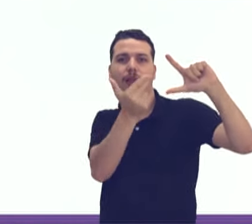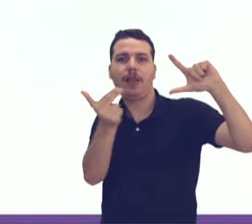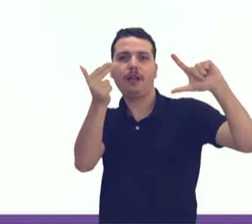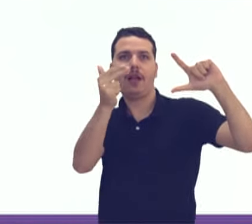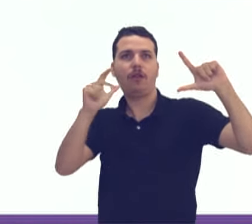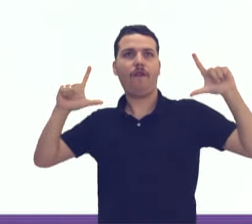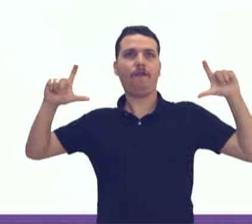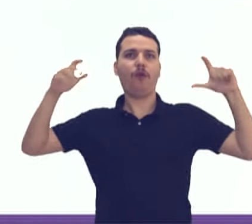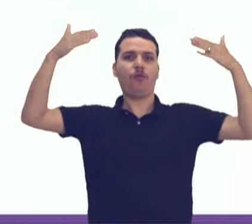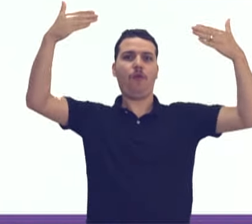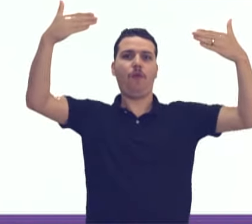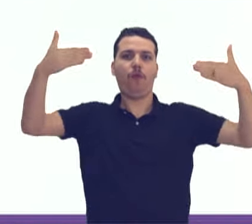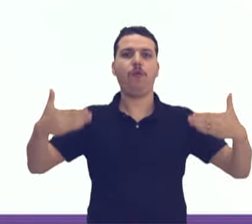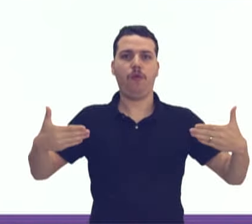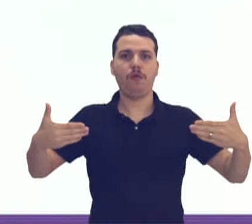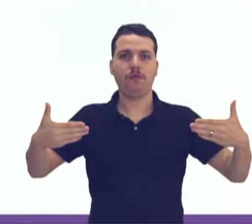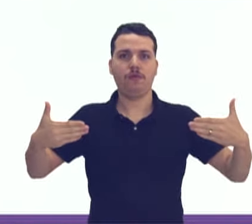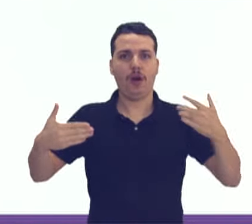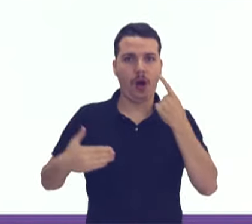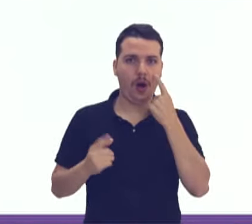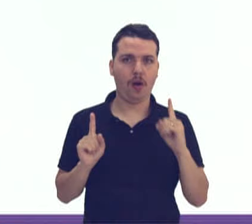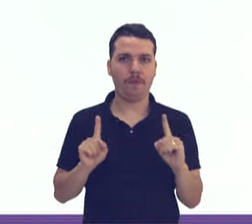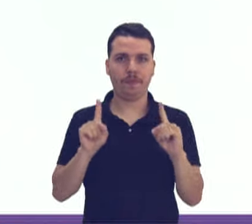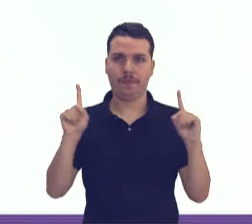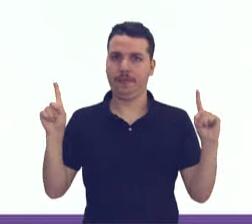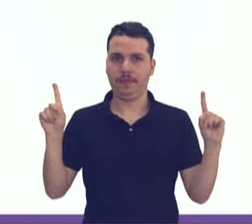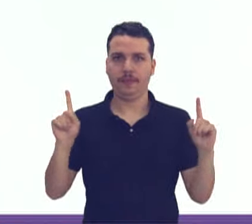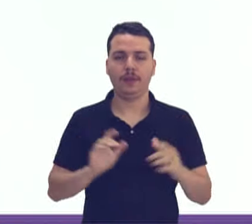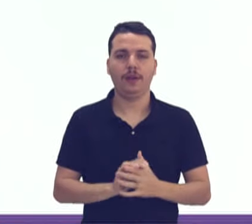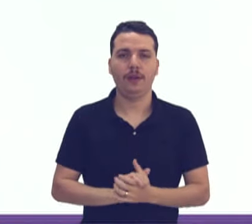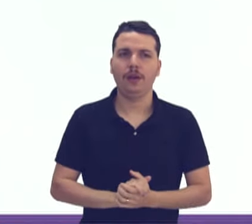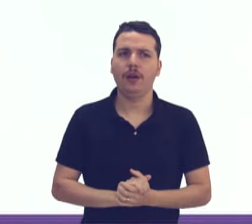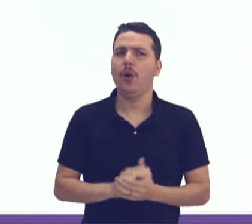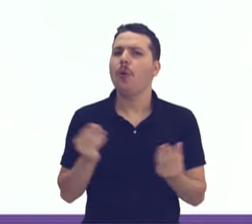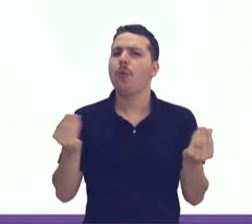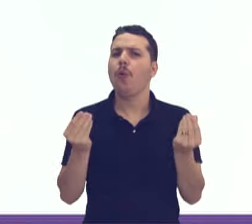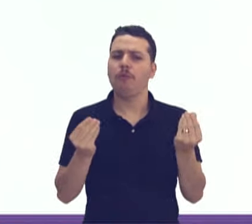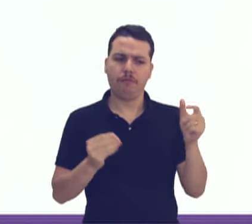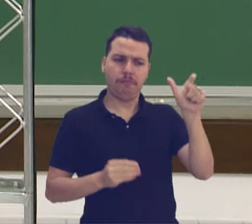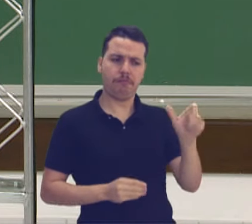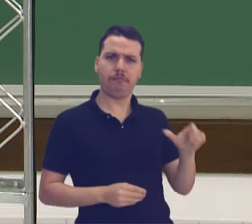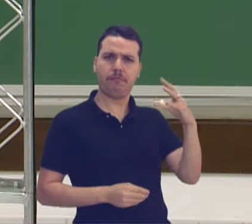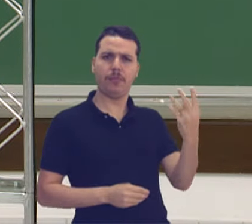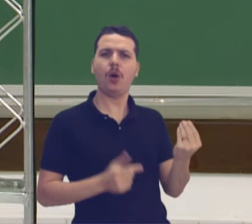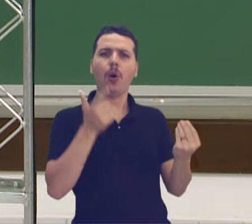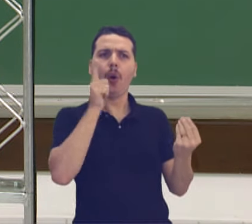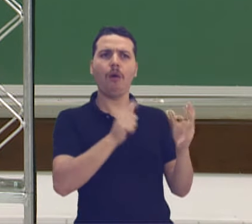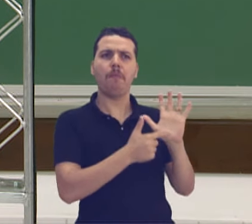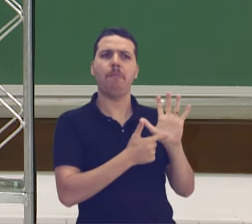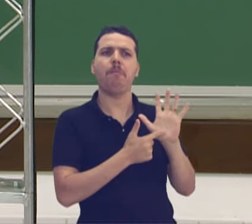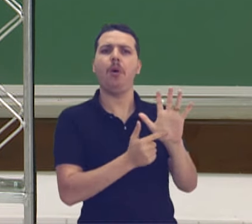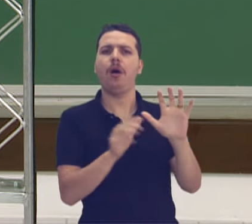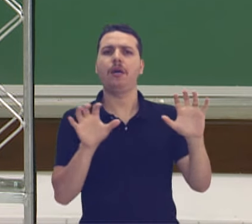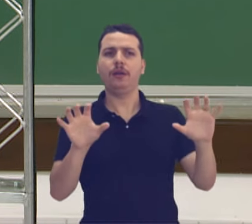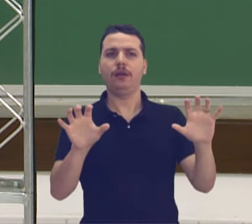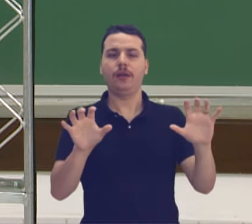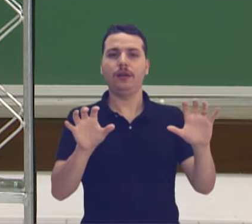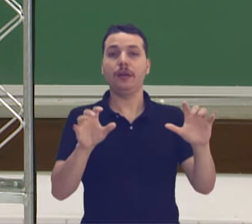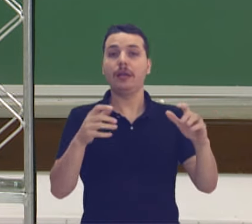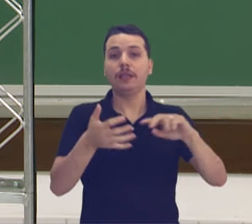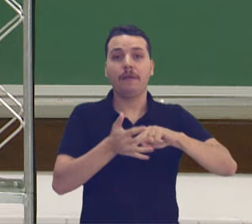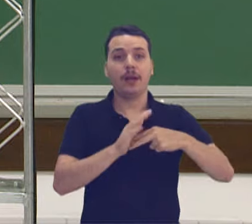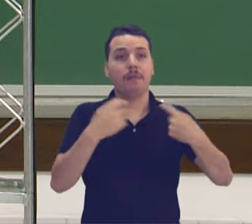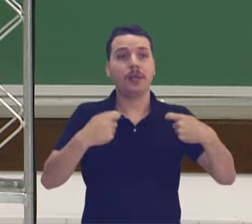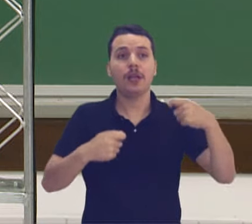desenho e como será que o artista consegue esse efeito bom mas e tudo é importante você